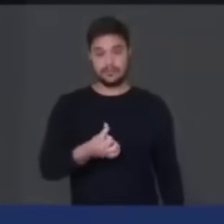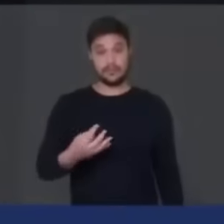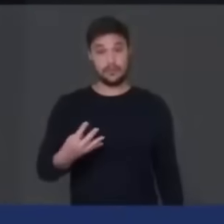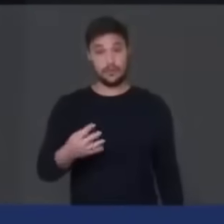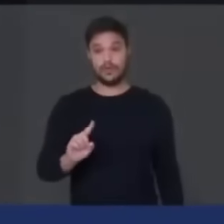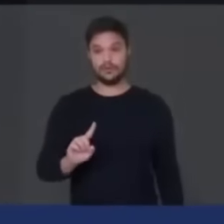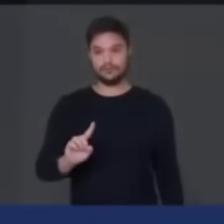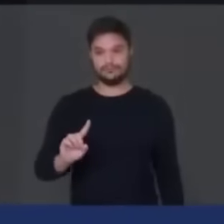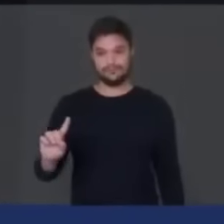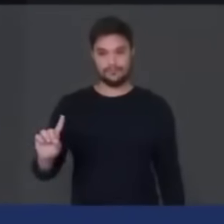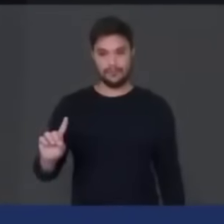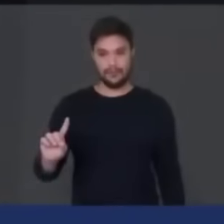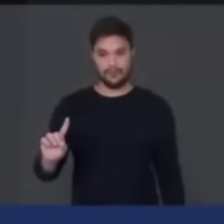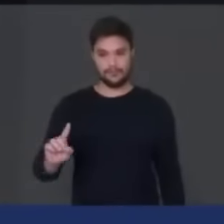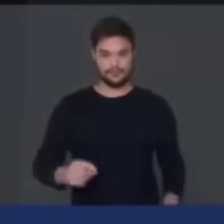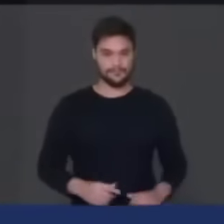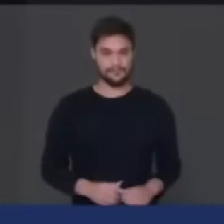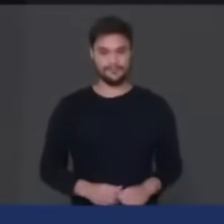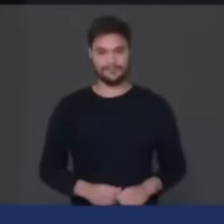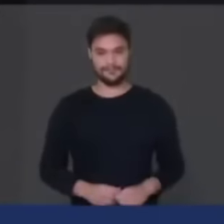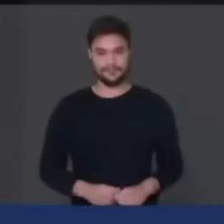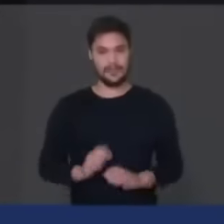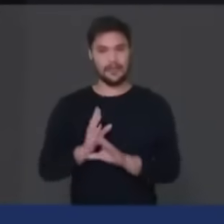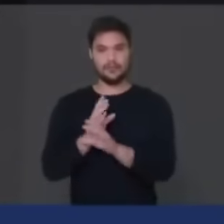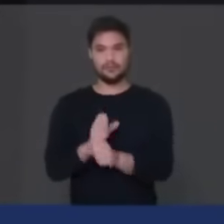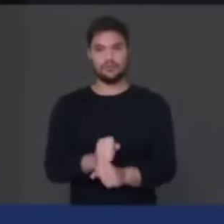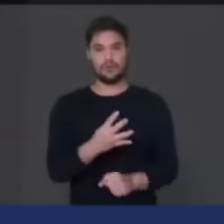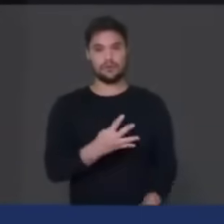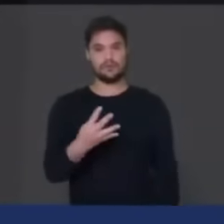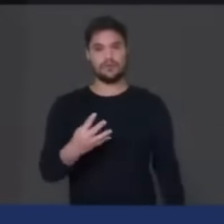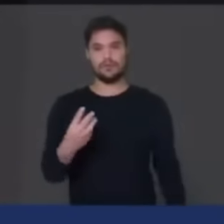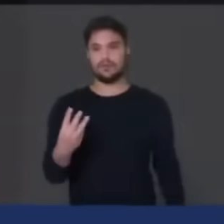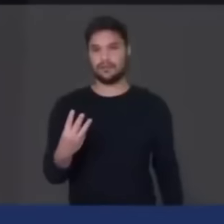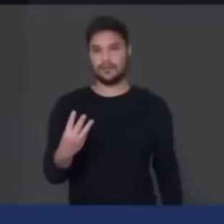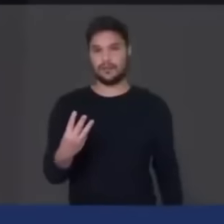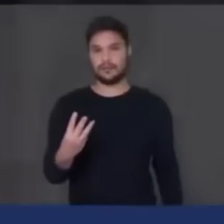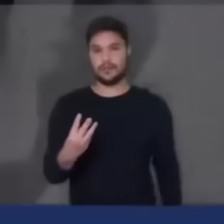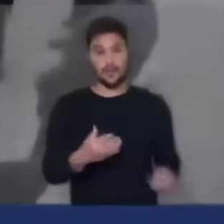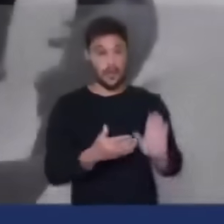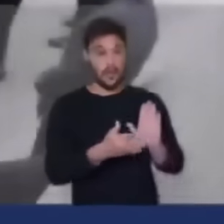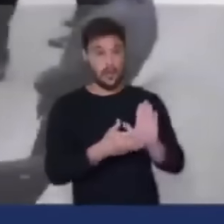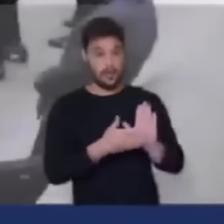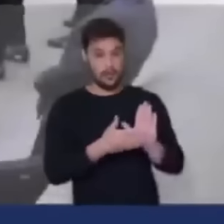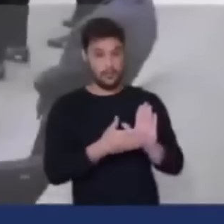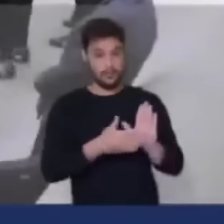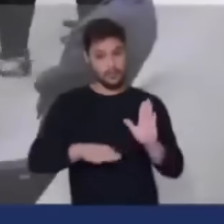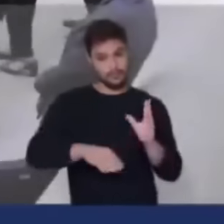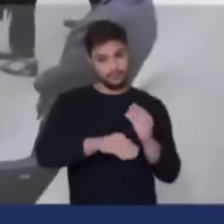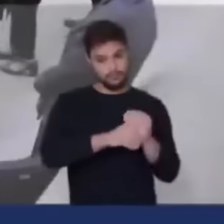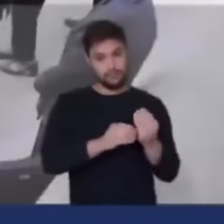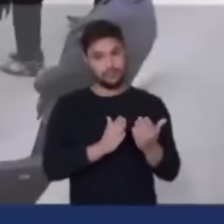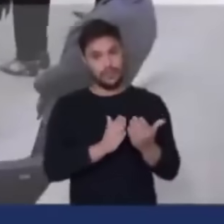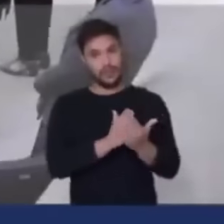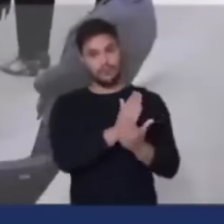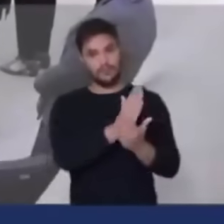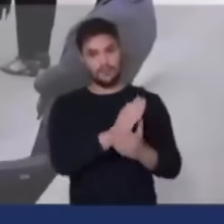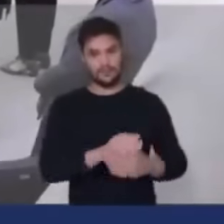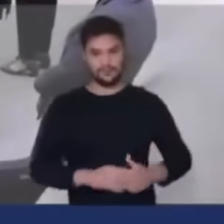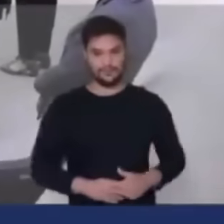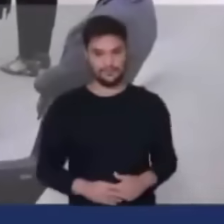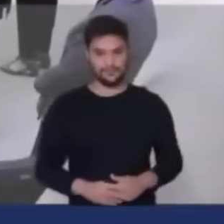não. Muito bem. Um total de 443. Glória estão aprovadas as emendas. Glória a